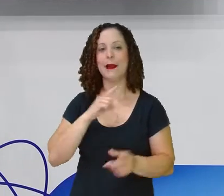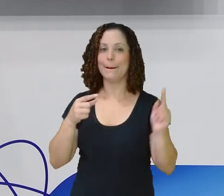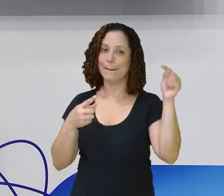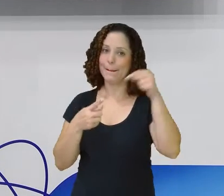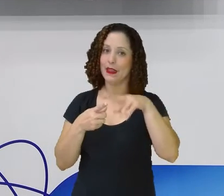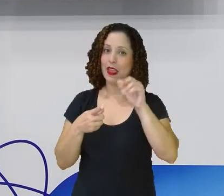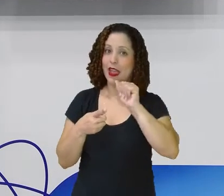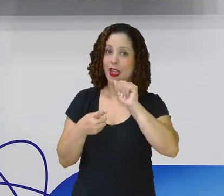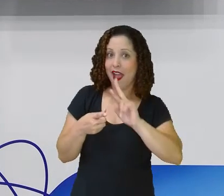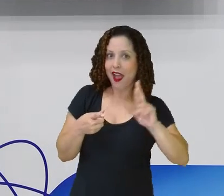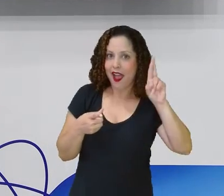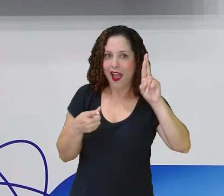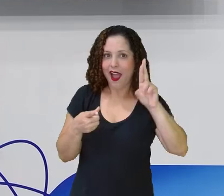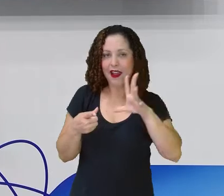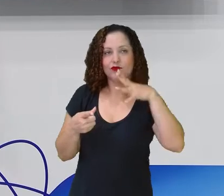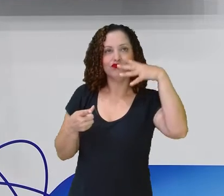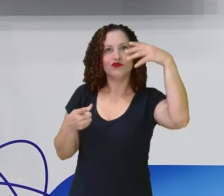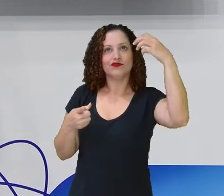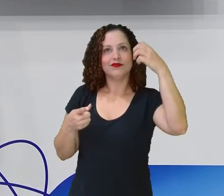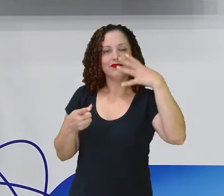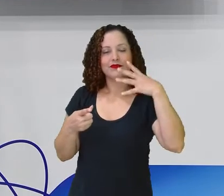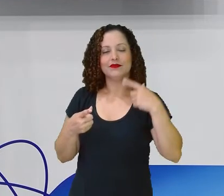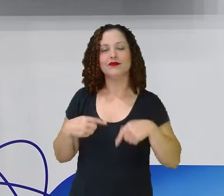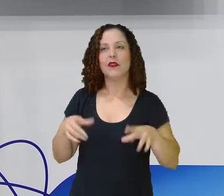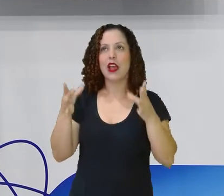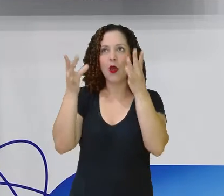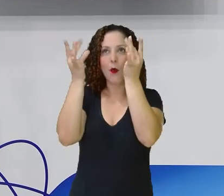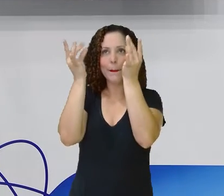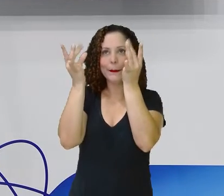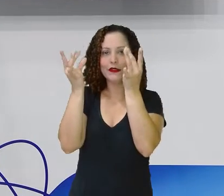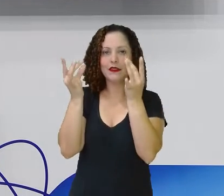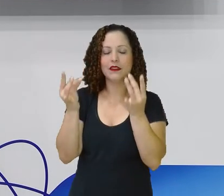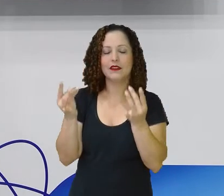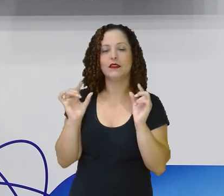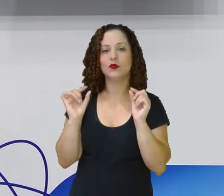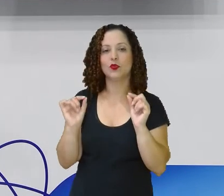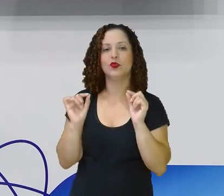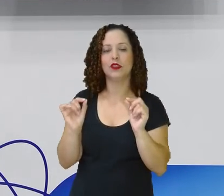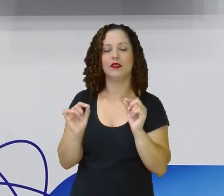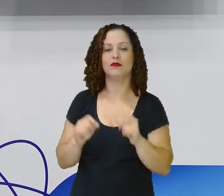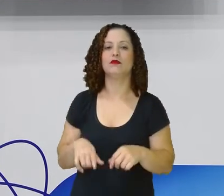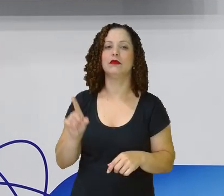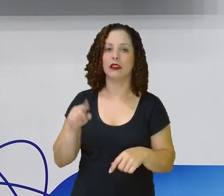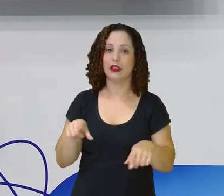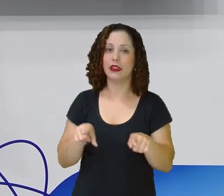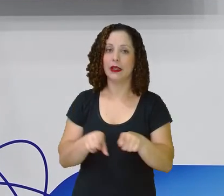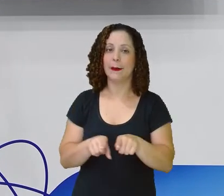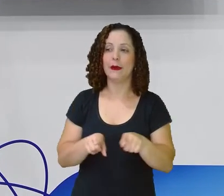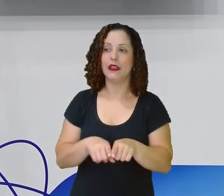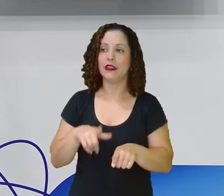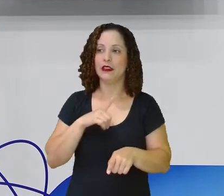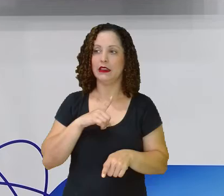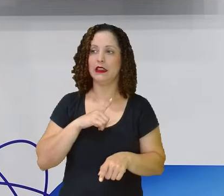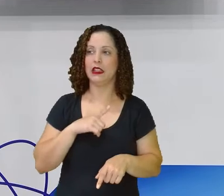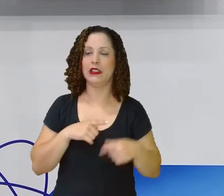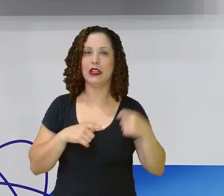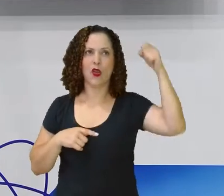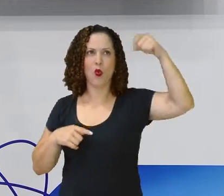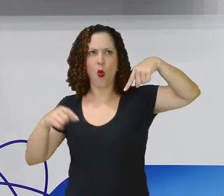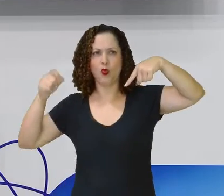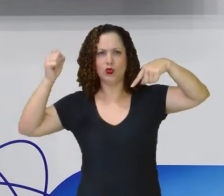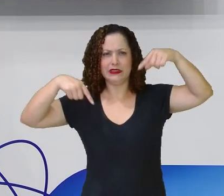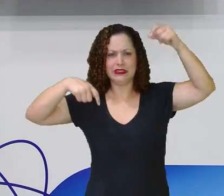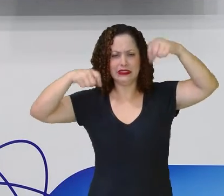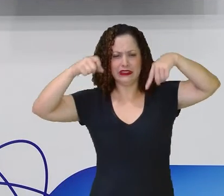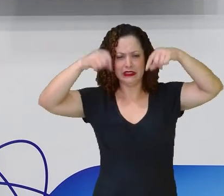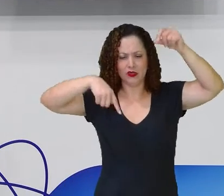lembrando que a umidade do ar quem é responsável também vai ser a hidrosfera. Nós temos gotículas,